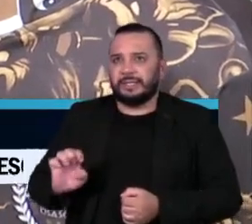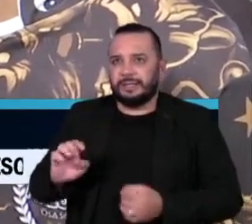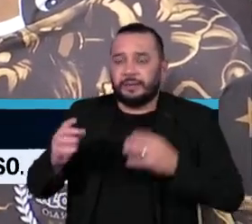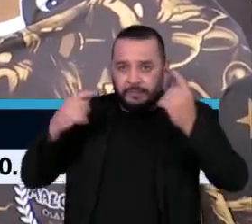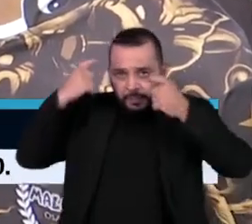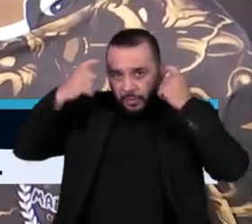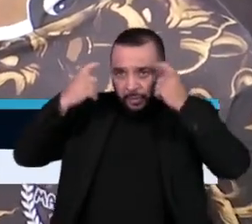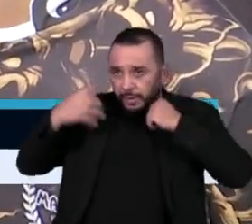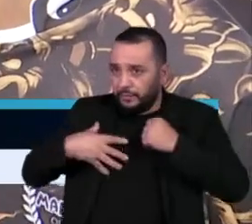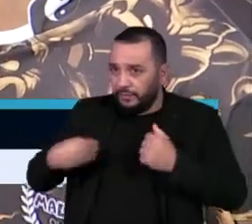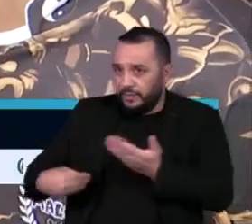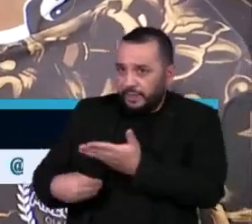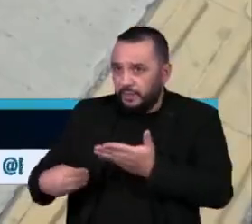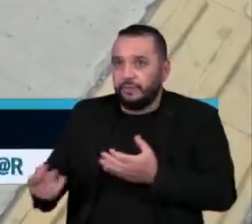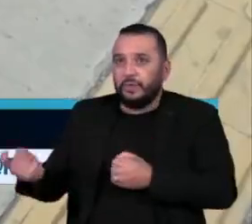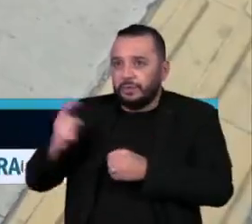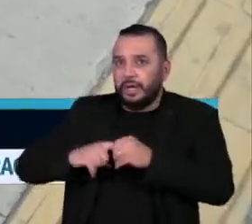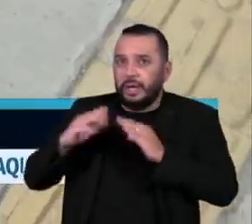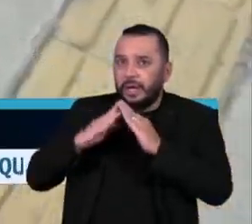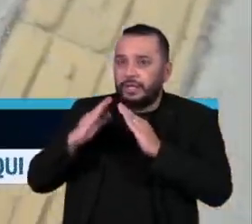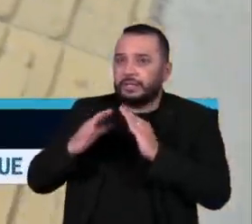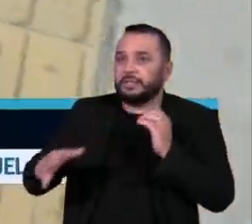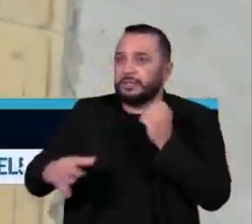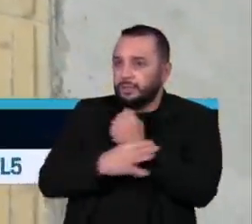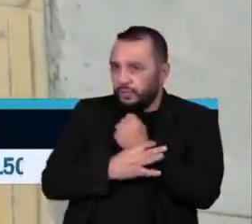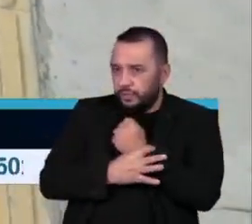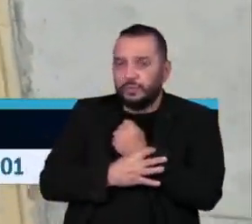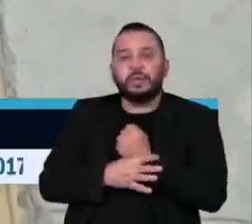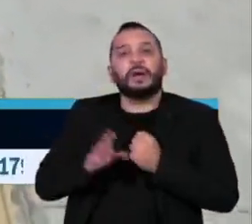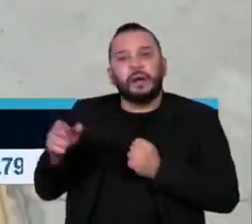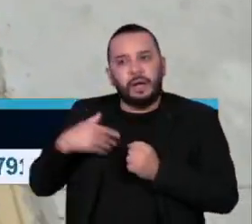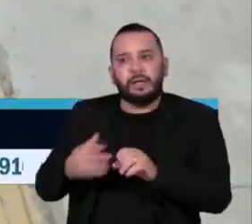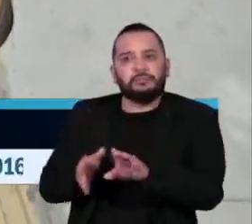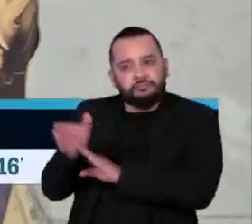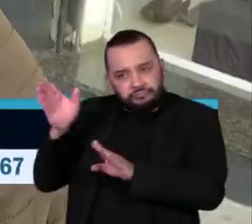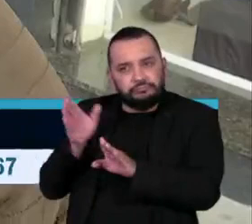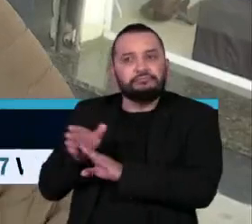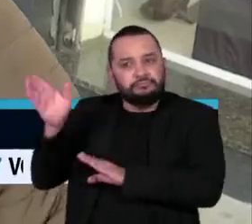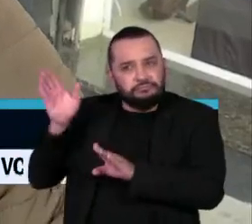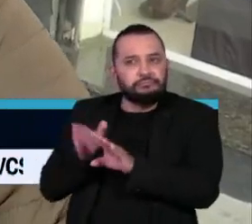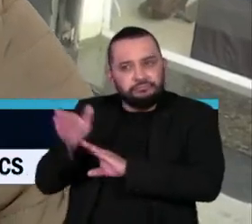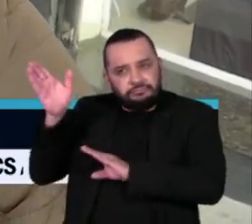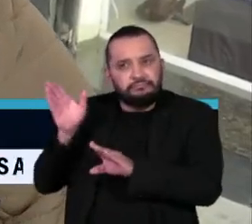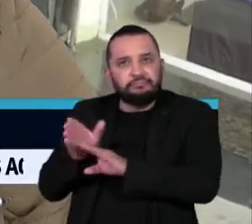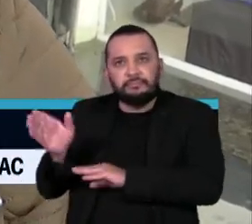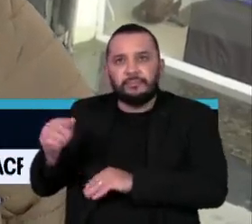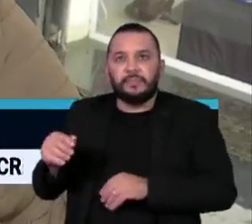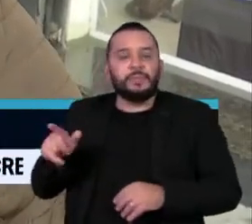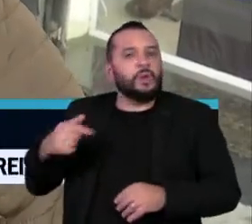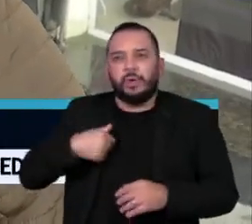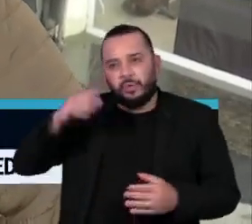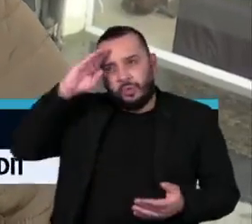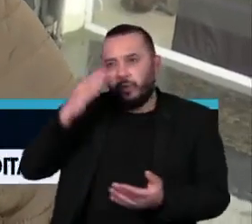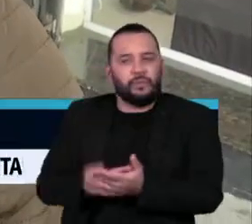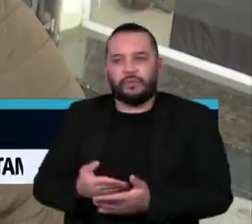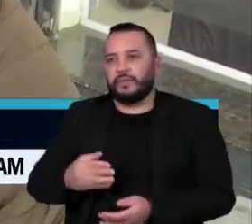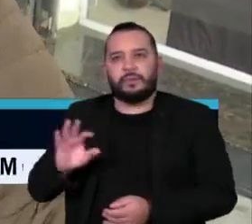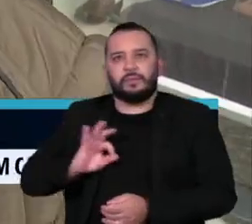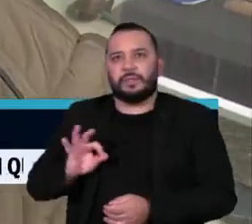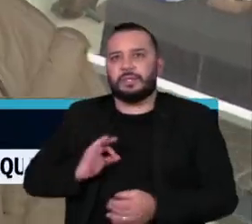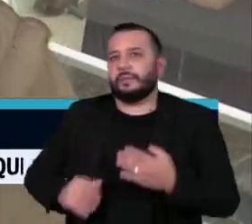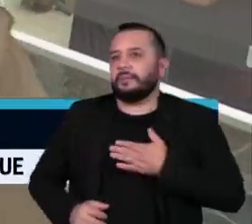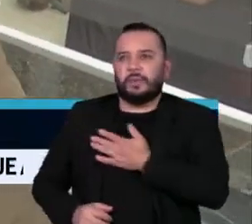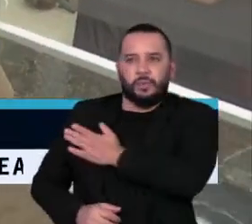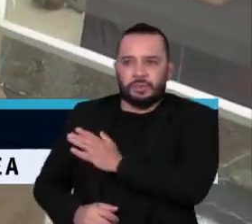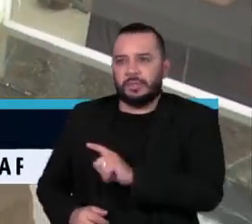em fazer o filho voltar para casa seguro, ela não se cansa de alertá-lo. Eu não confio muito na polícia, não. O preconceito está